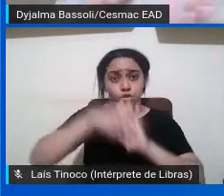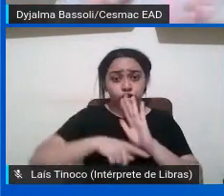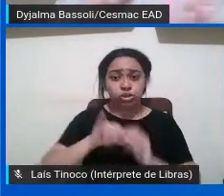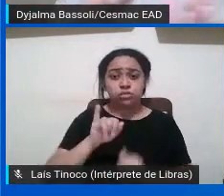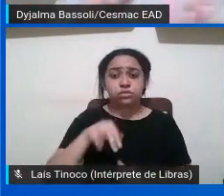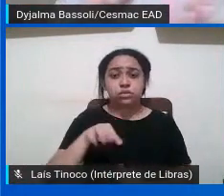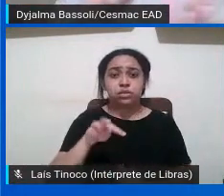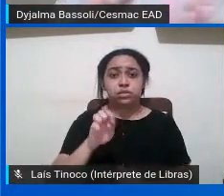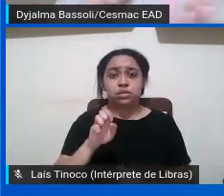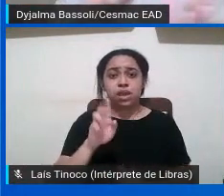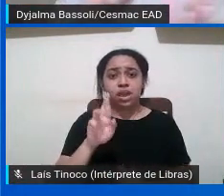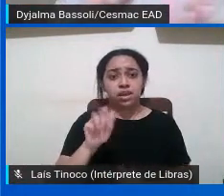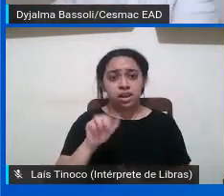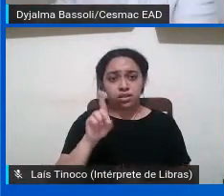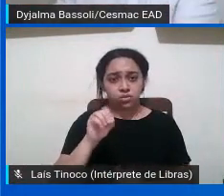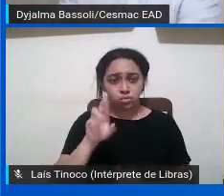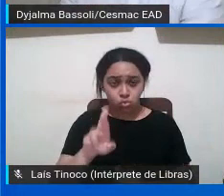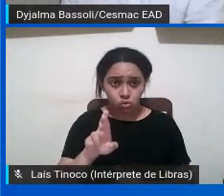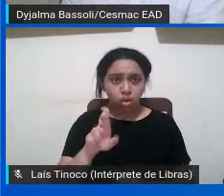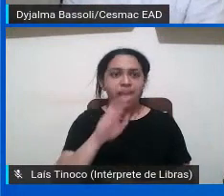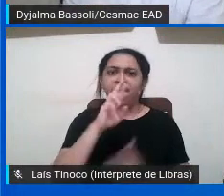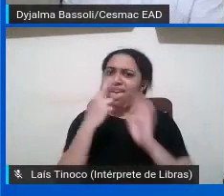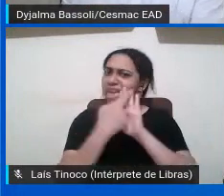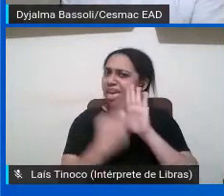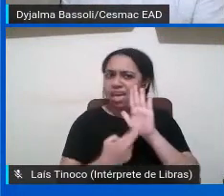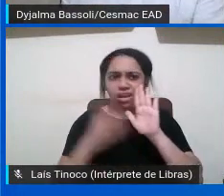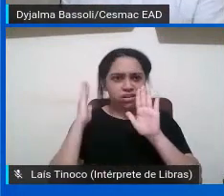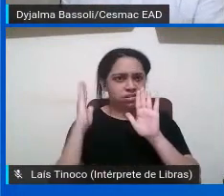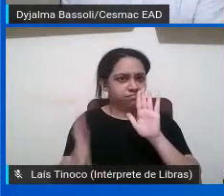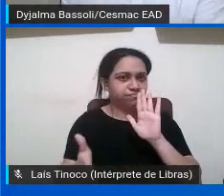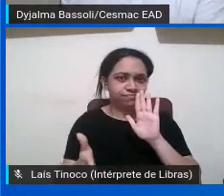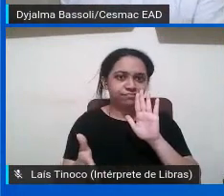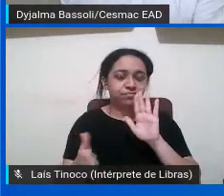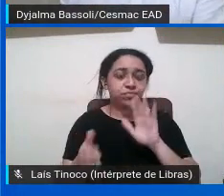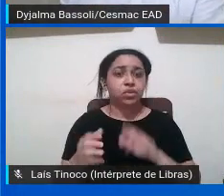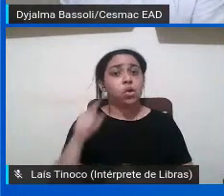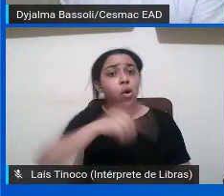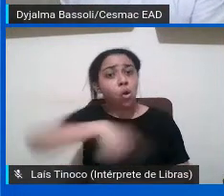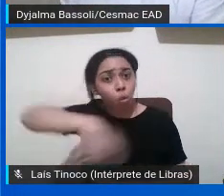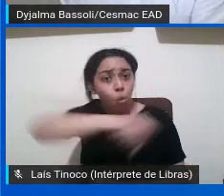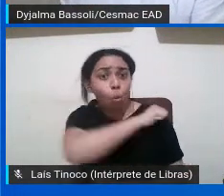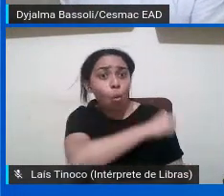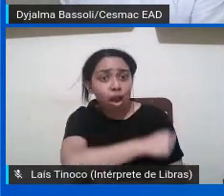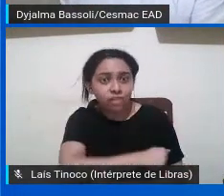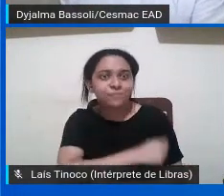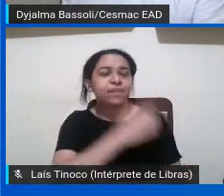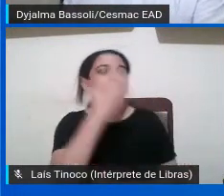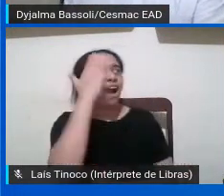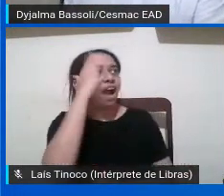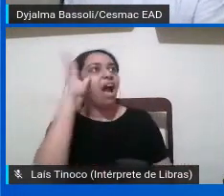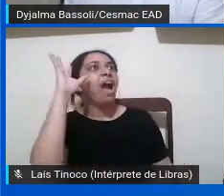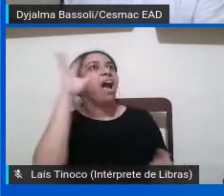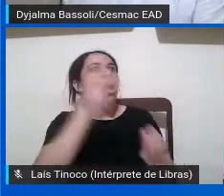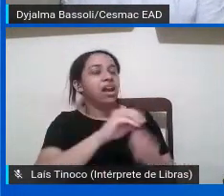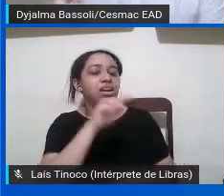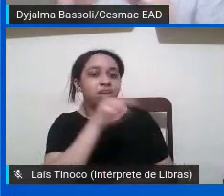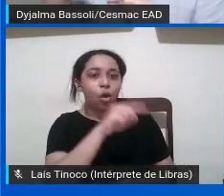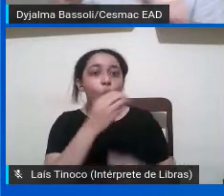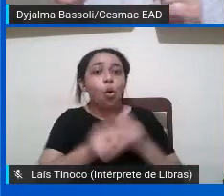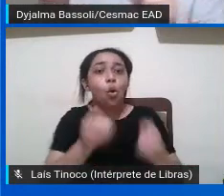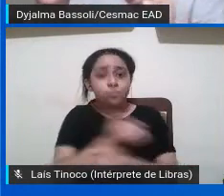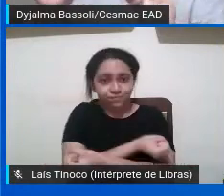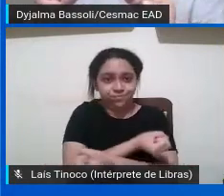esse aluno sempre vai entender que esse é o modo como serão ofertados os conteúdos curriculares do curso dele